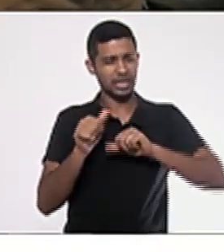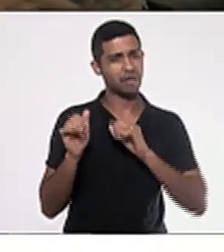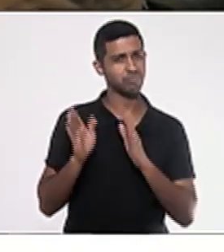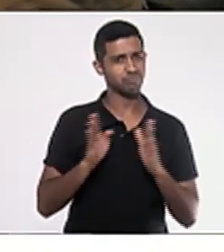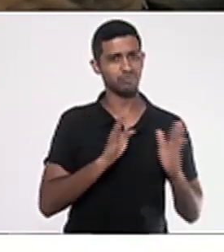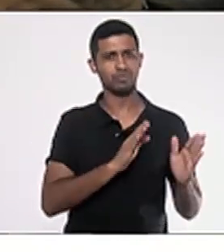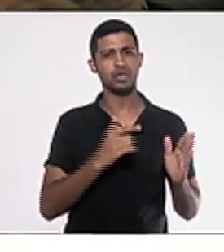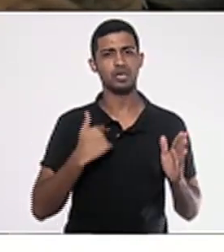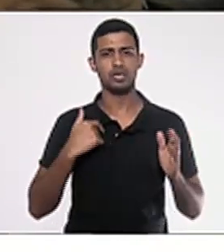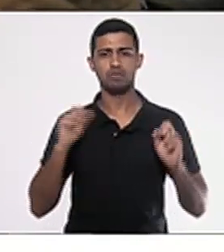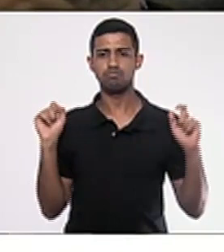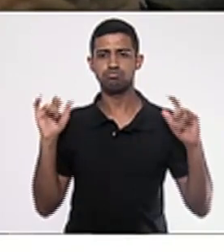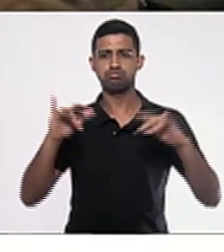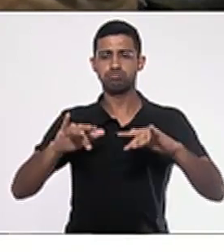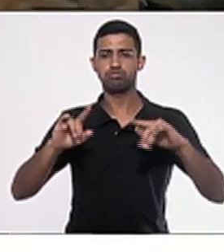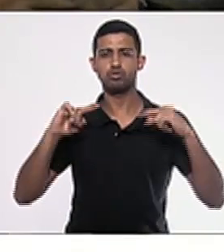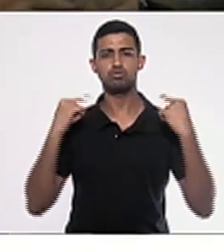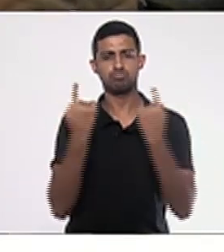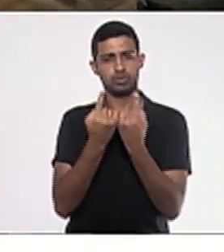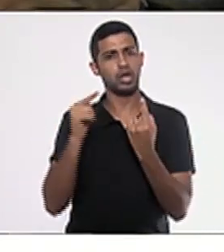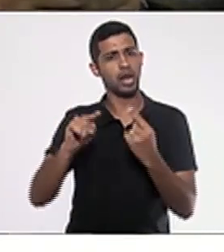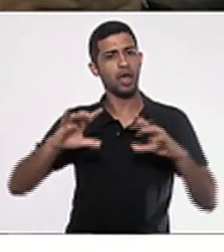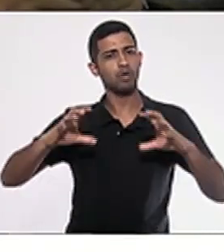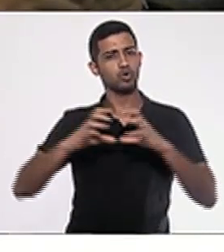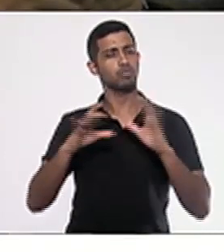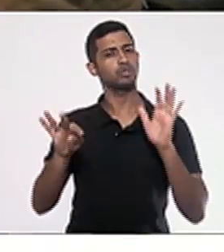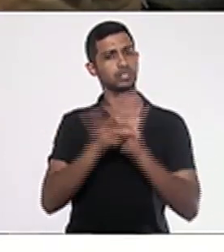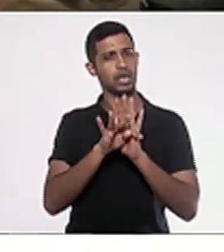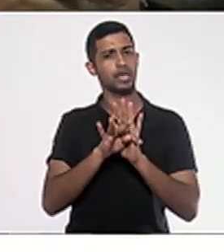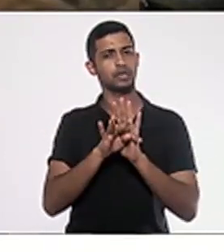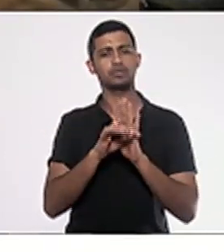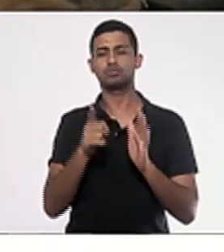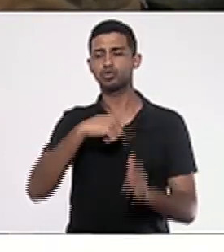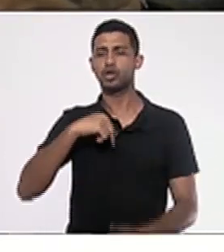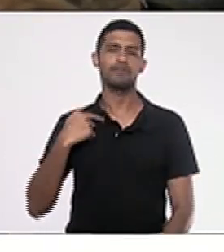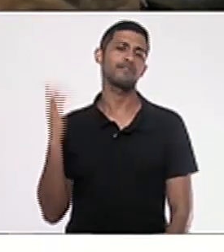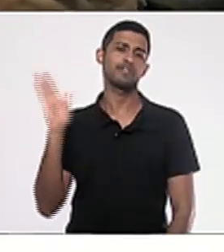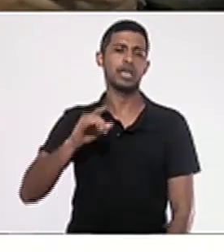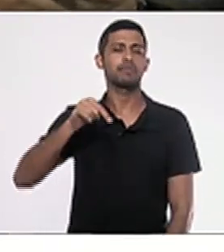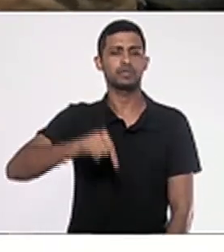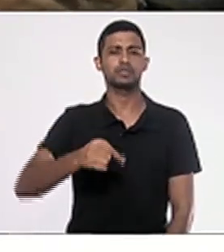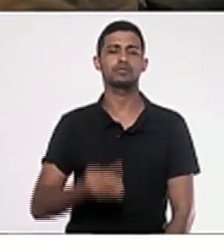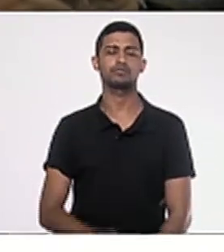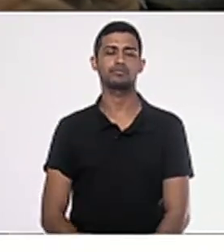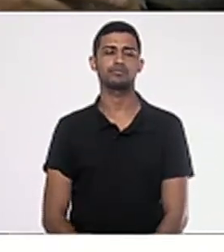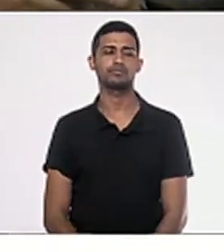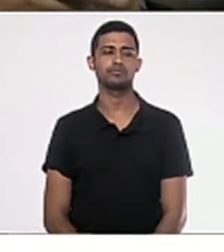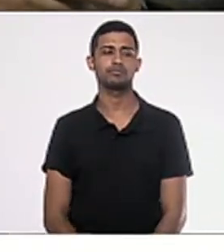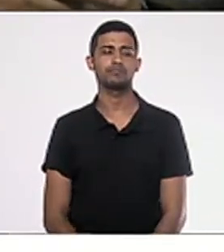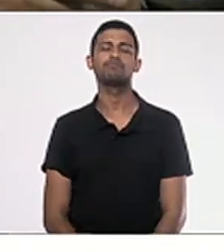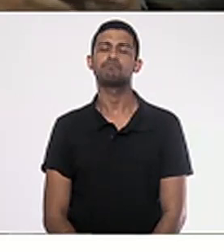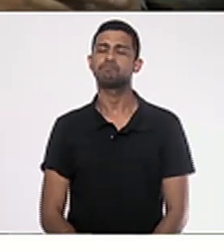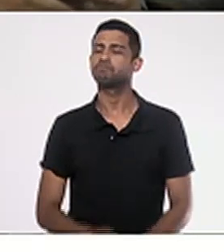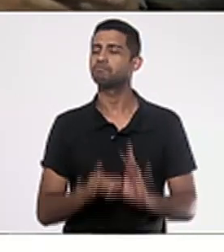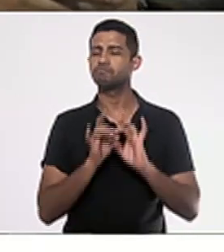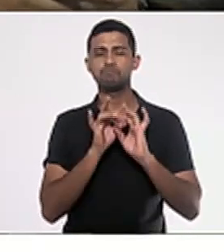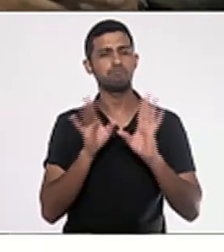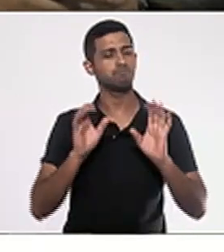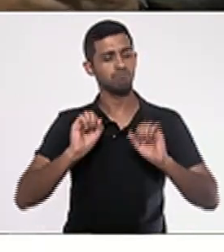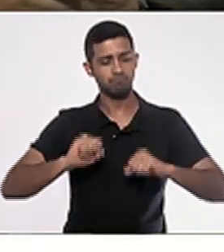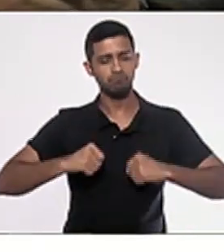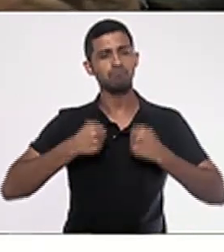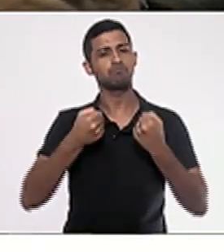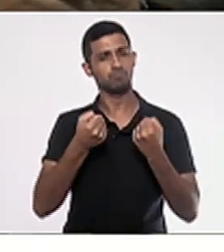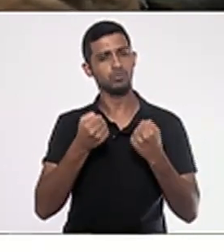reuni com o corpo técnico e viemos aqui muito dispostos a